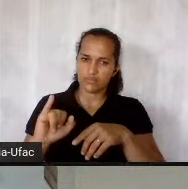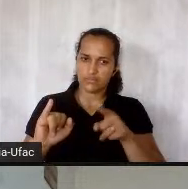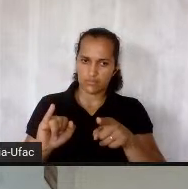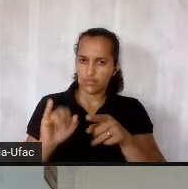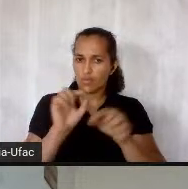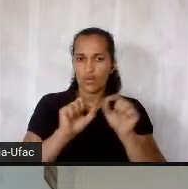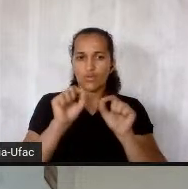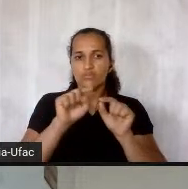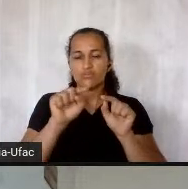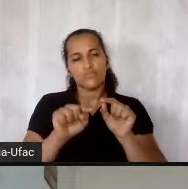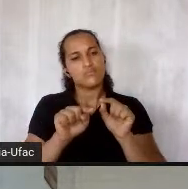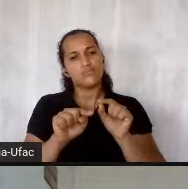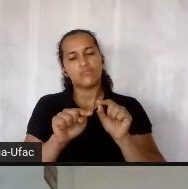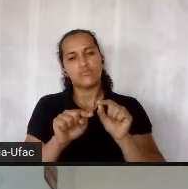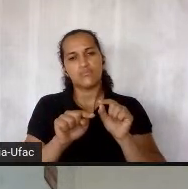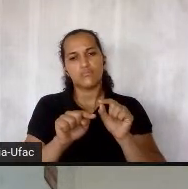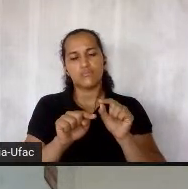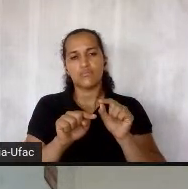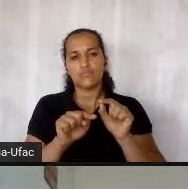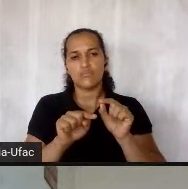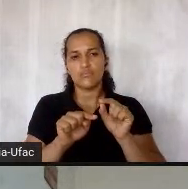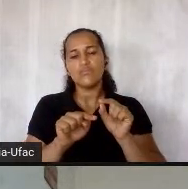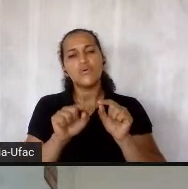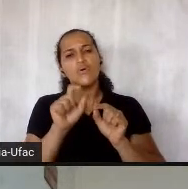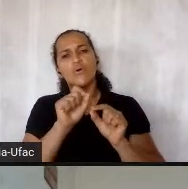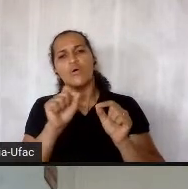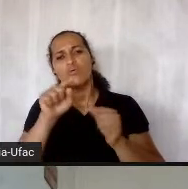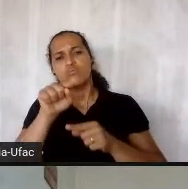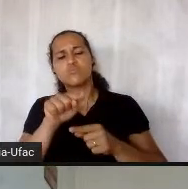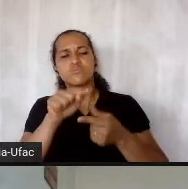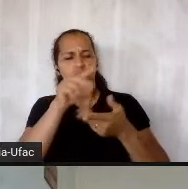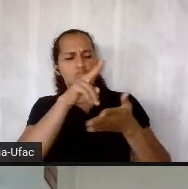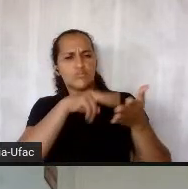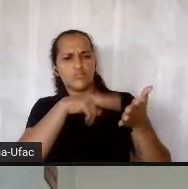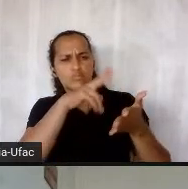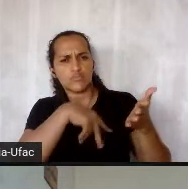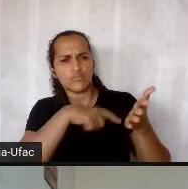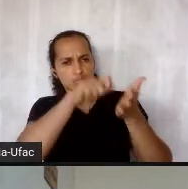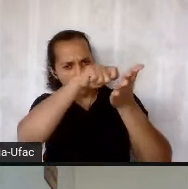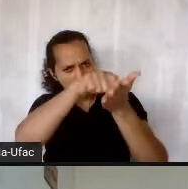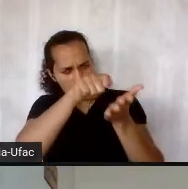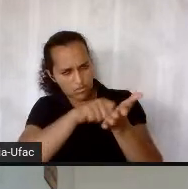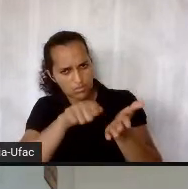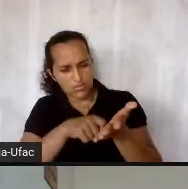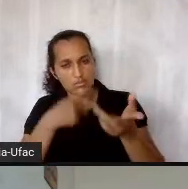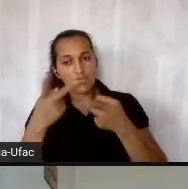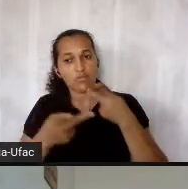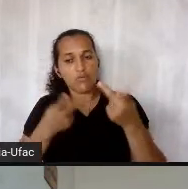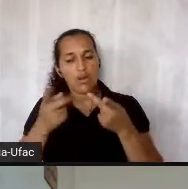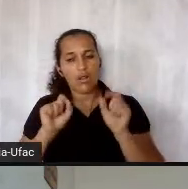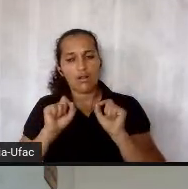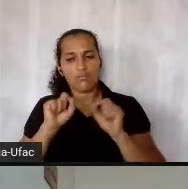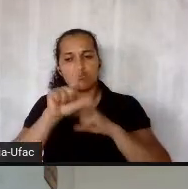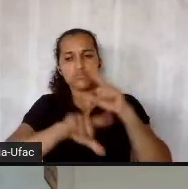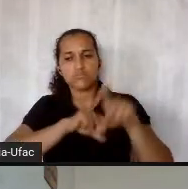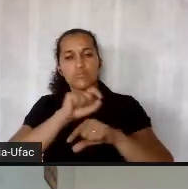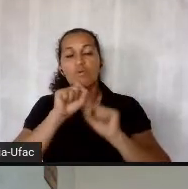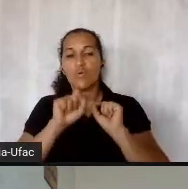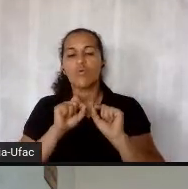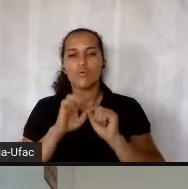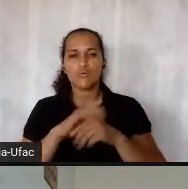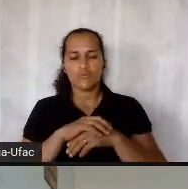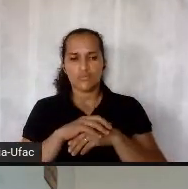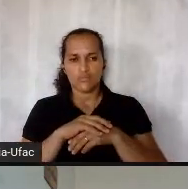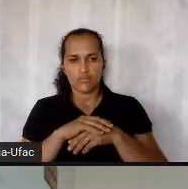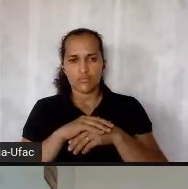a respeito de analisar, a respeito de dizer, ela salienta o seguinte, começar